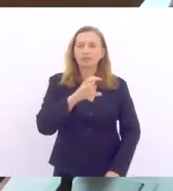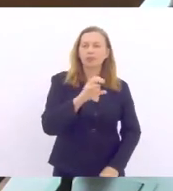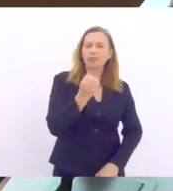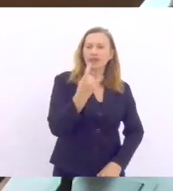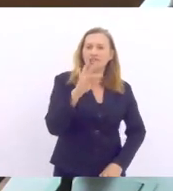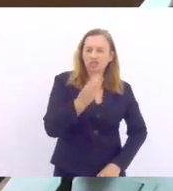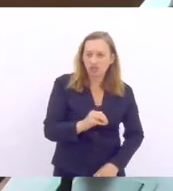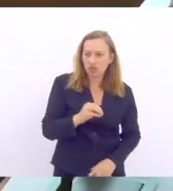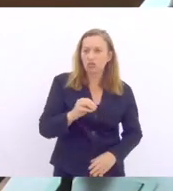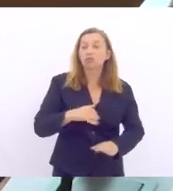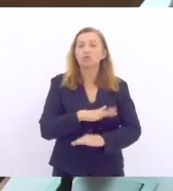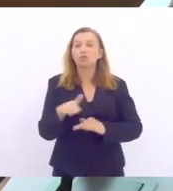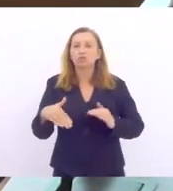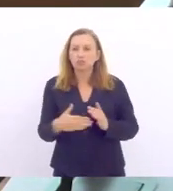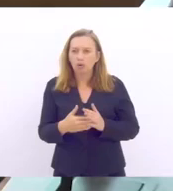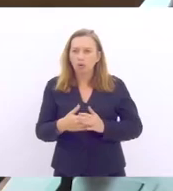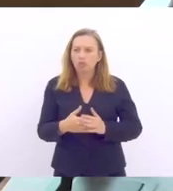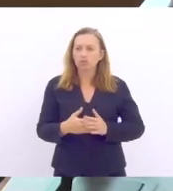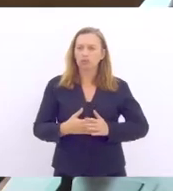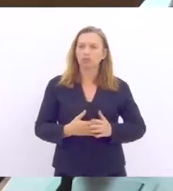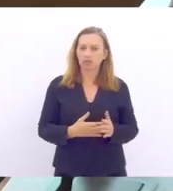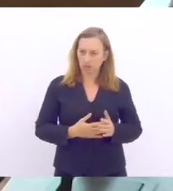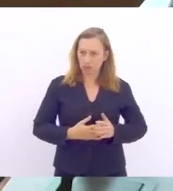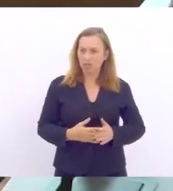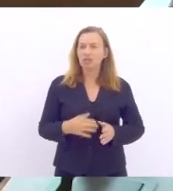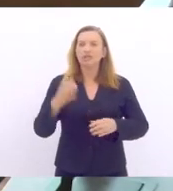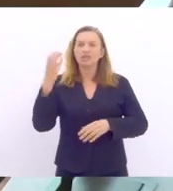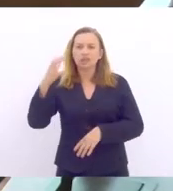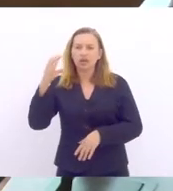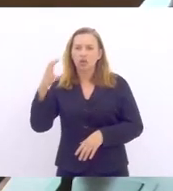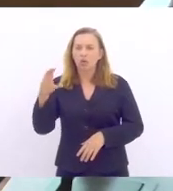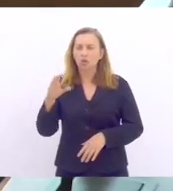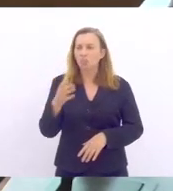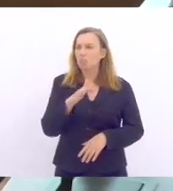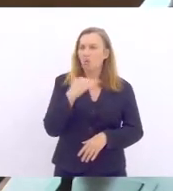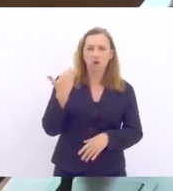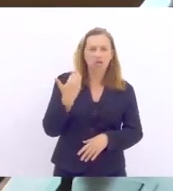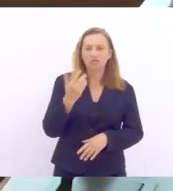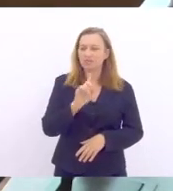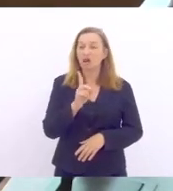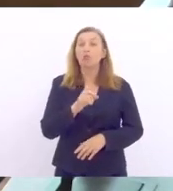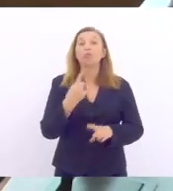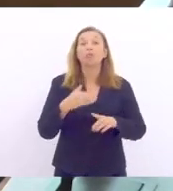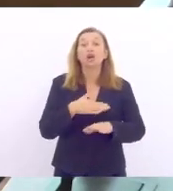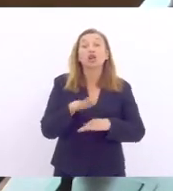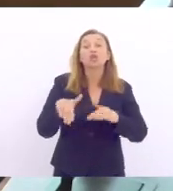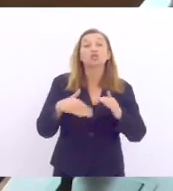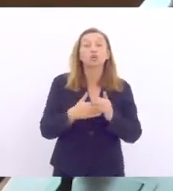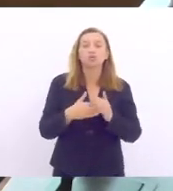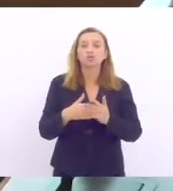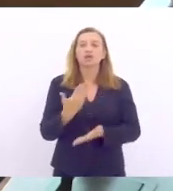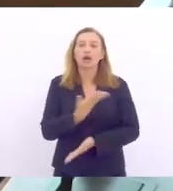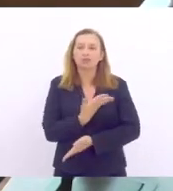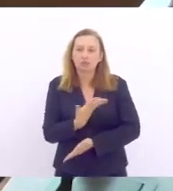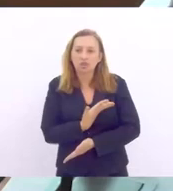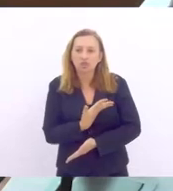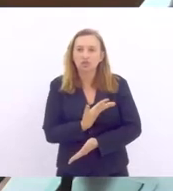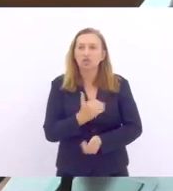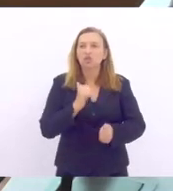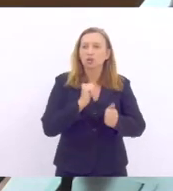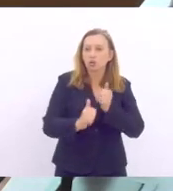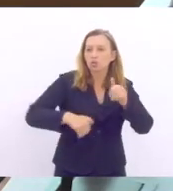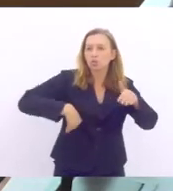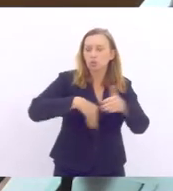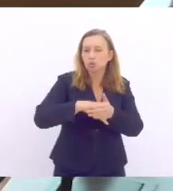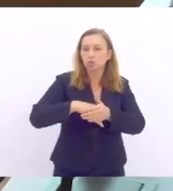Fusca, todo mundo, a gente pelo contrário, em Niterói ninguém morreu porque todo mundo era amigo, porque todo mundo jogava bola junto na praia